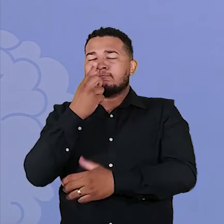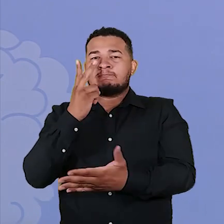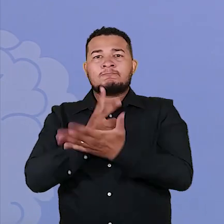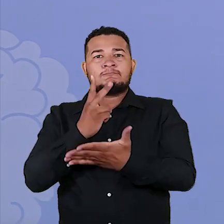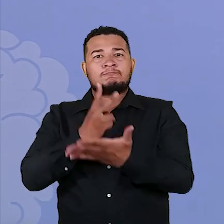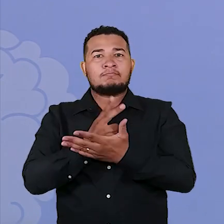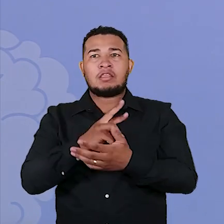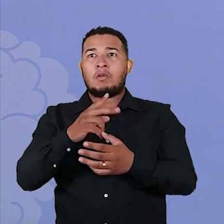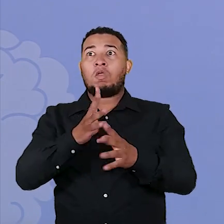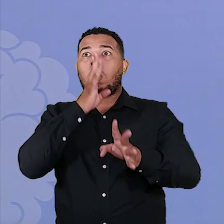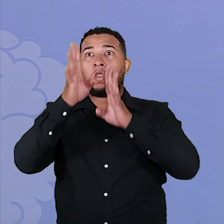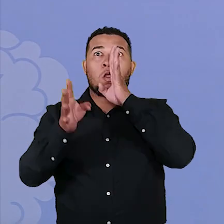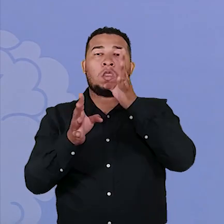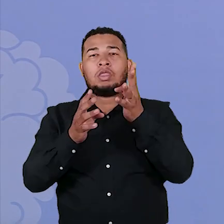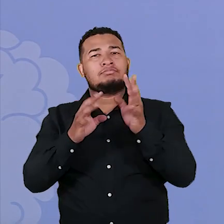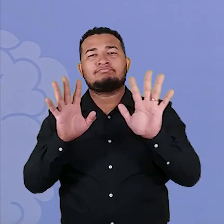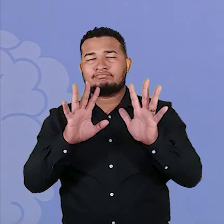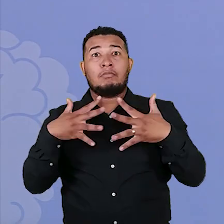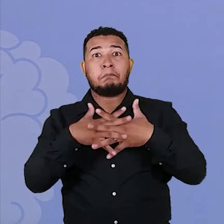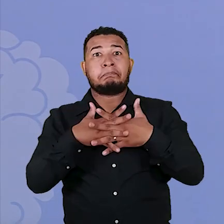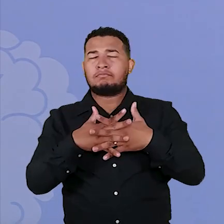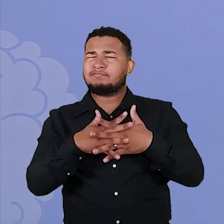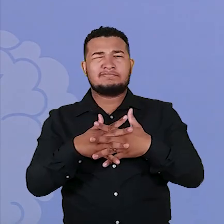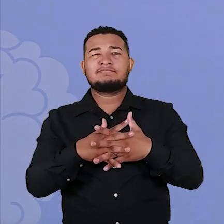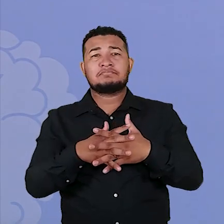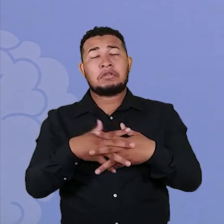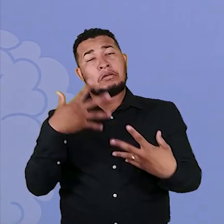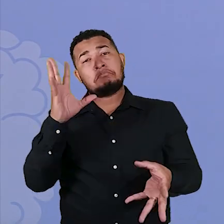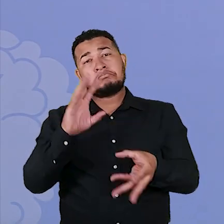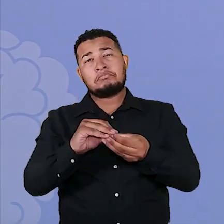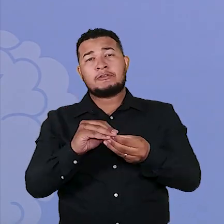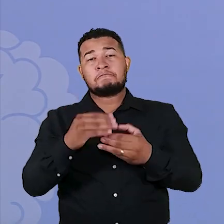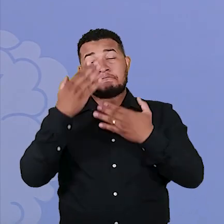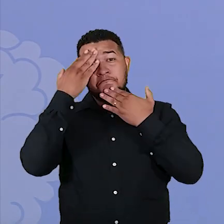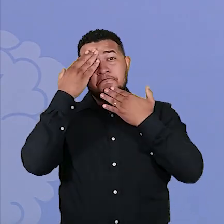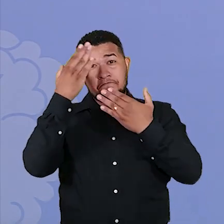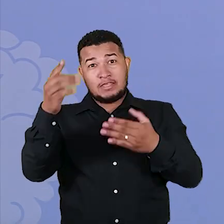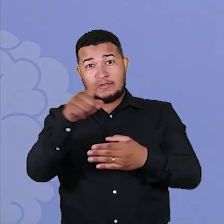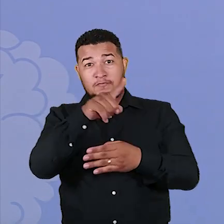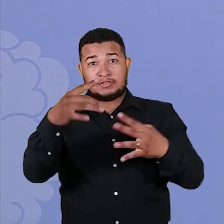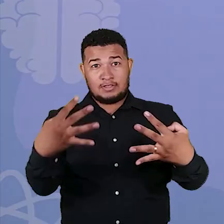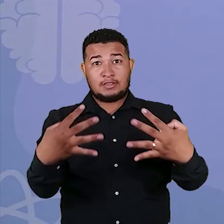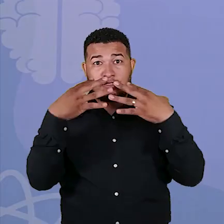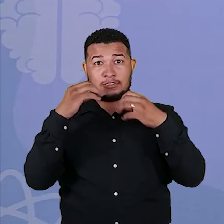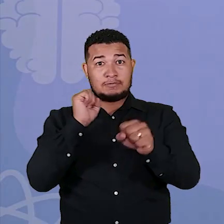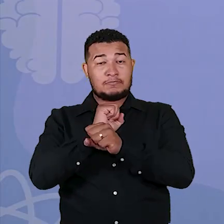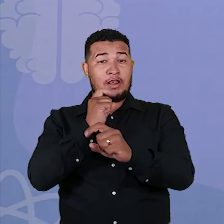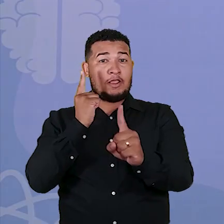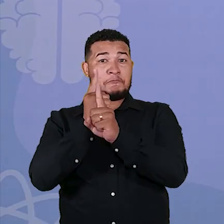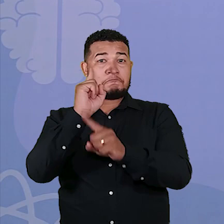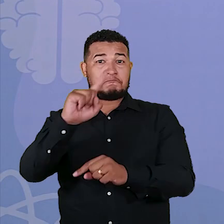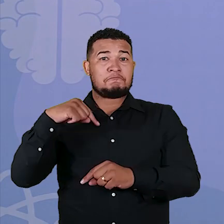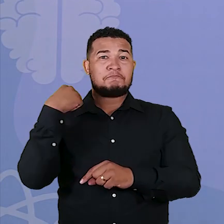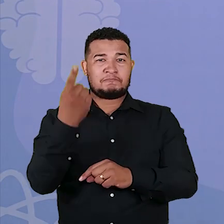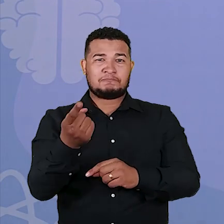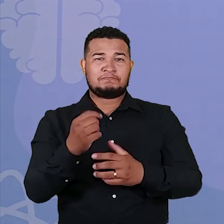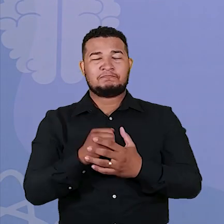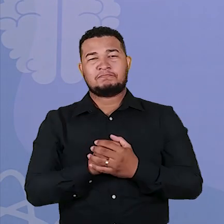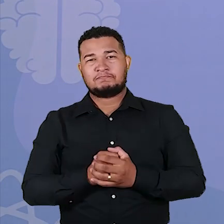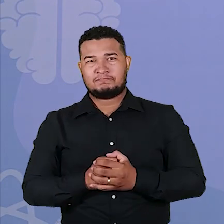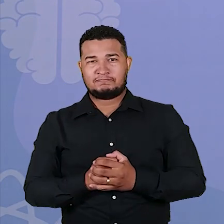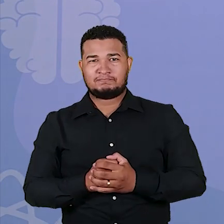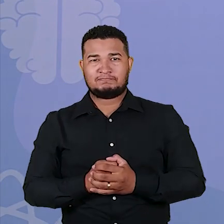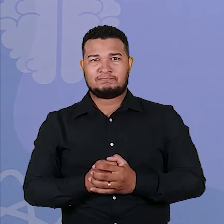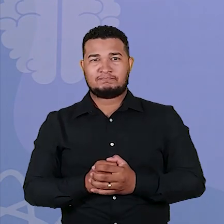verem que a física ela está próximo assim da gente não é um bicho de sete cabeças e é isso muito obrigada pela atenção